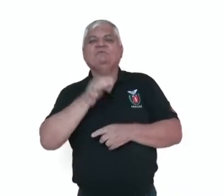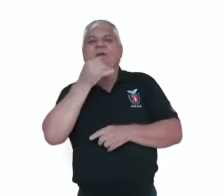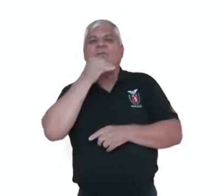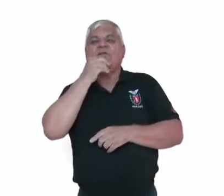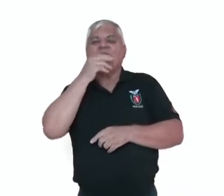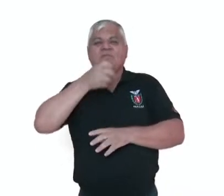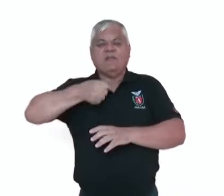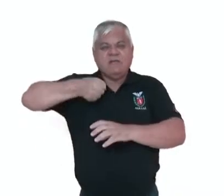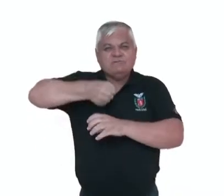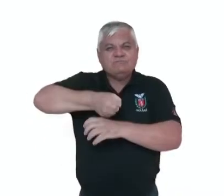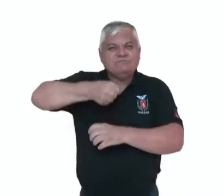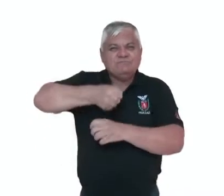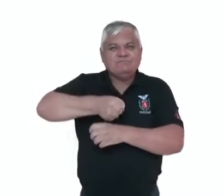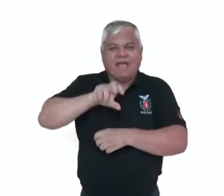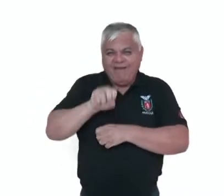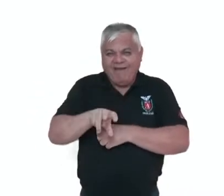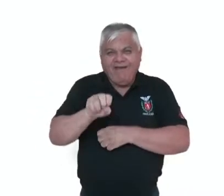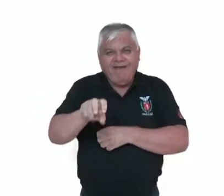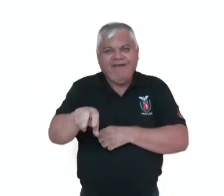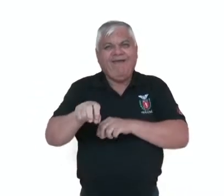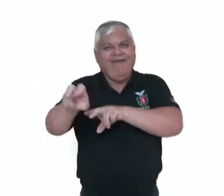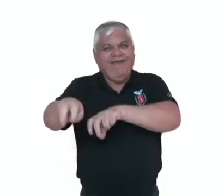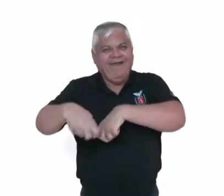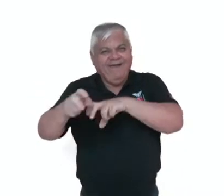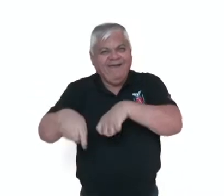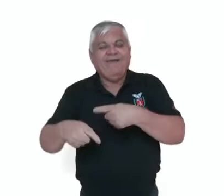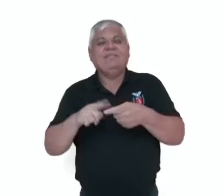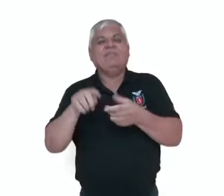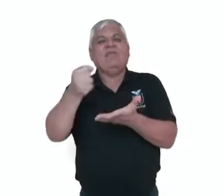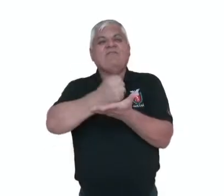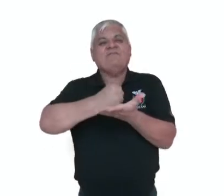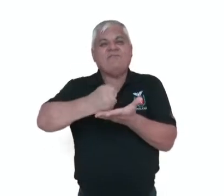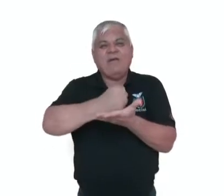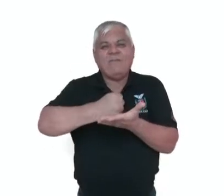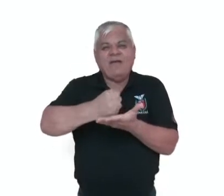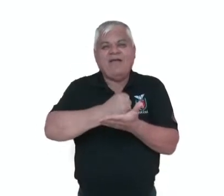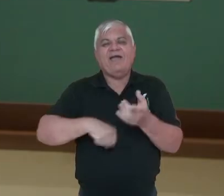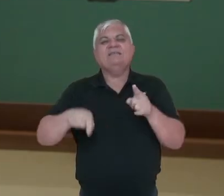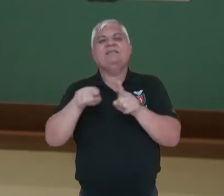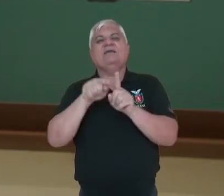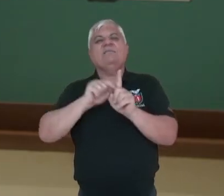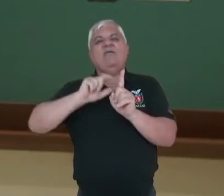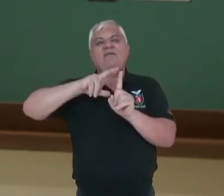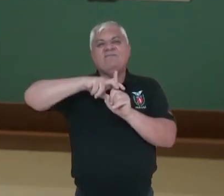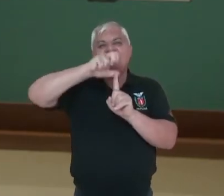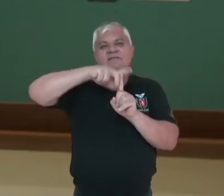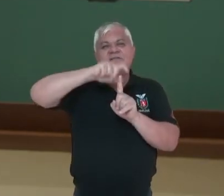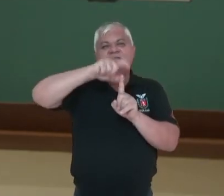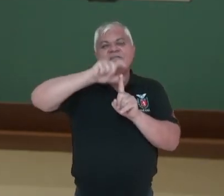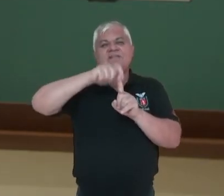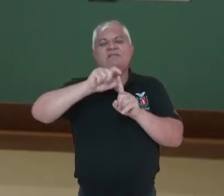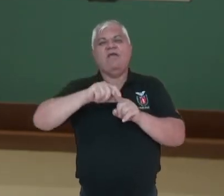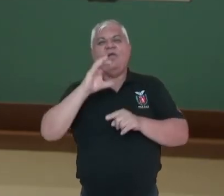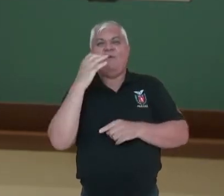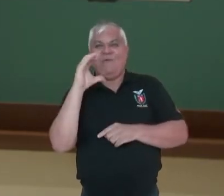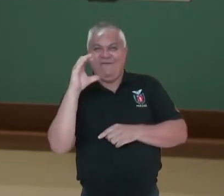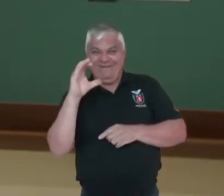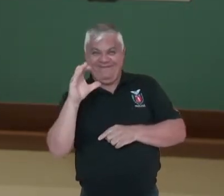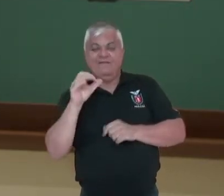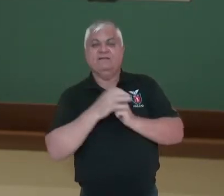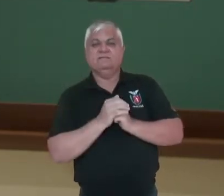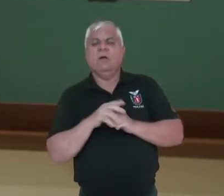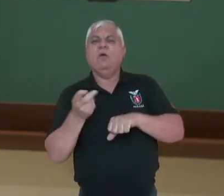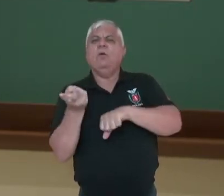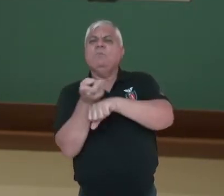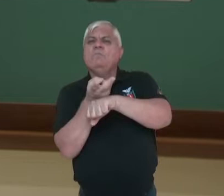na indústria farmacêutica, alimentícia e é encontrado também nos refrigerantes de base cola. Propõe a reação de ionização